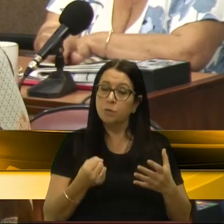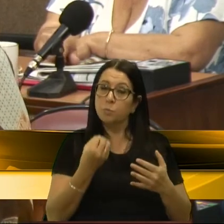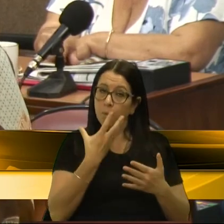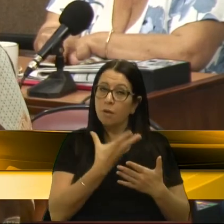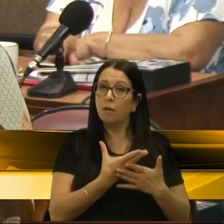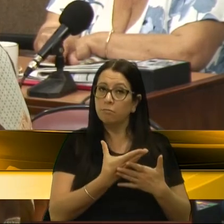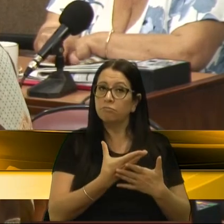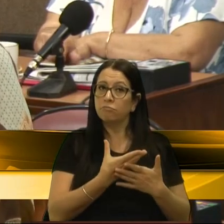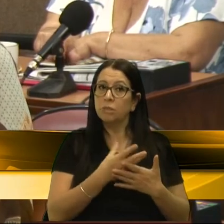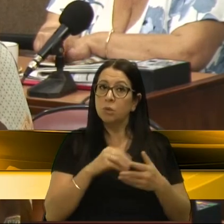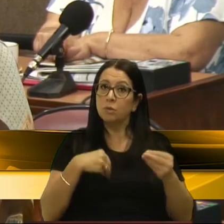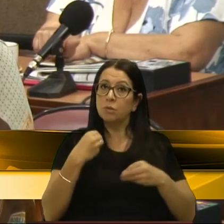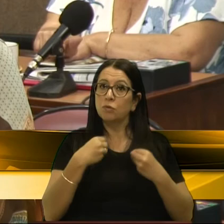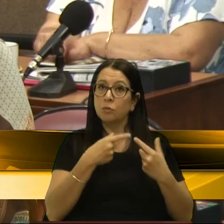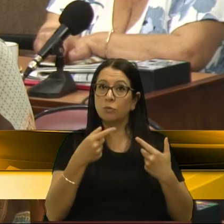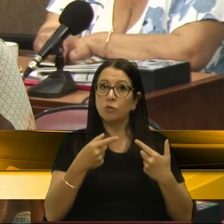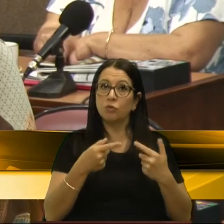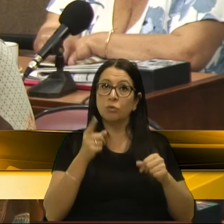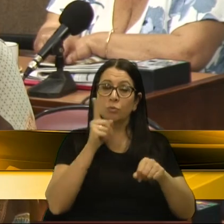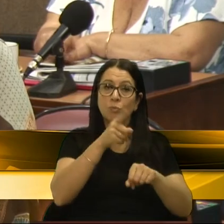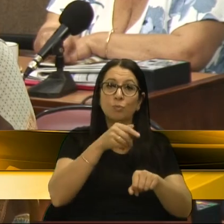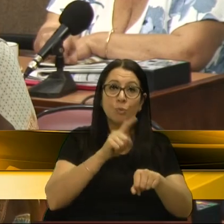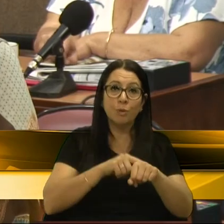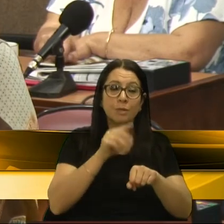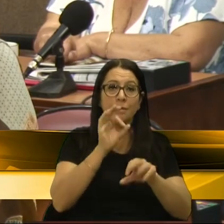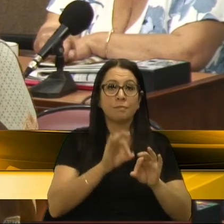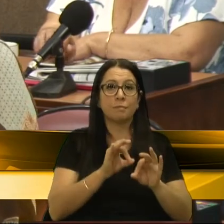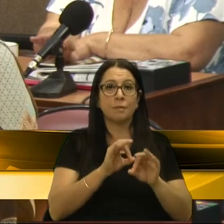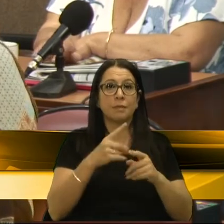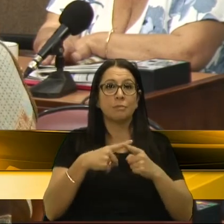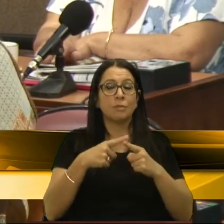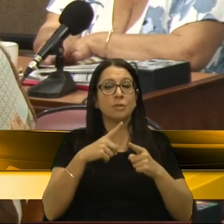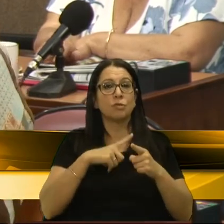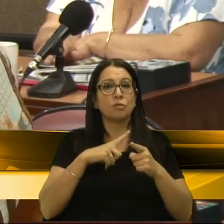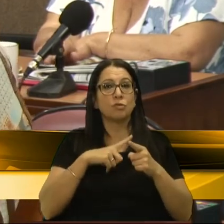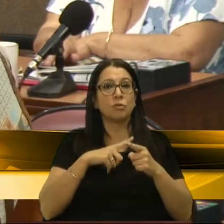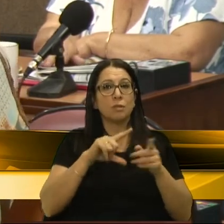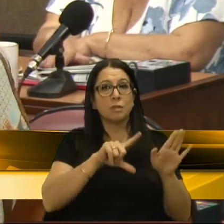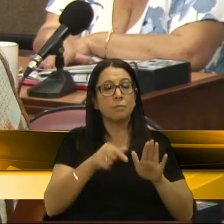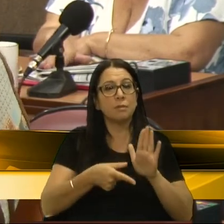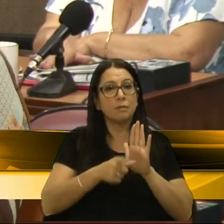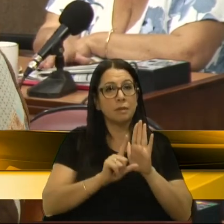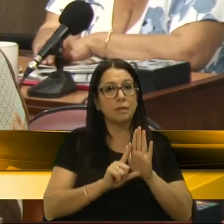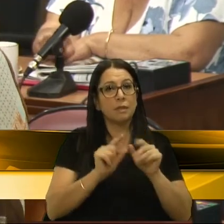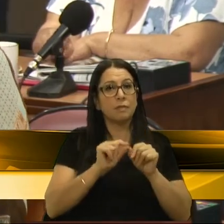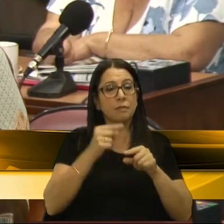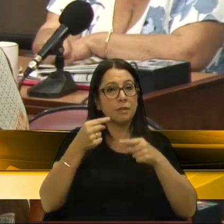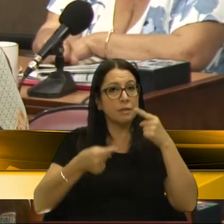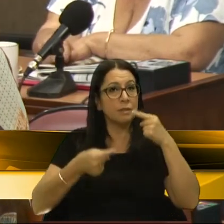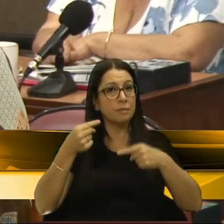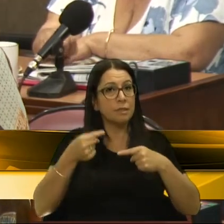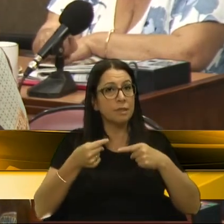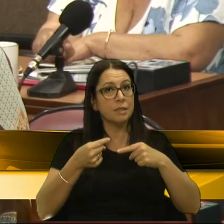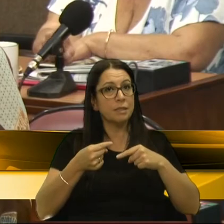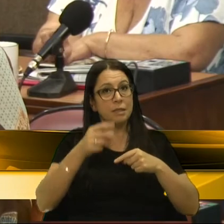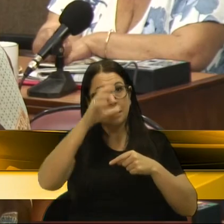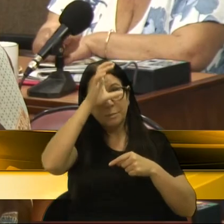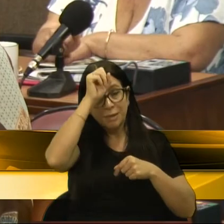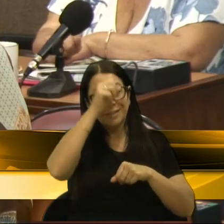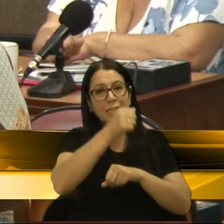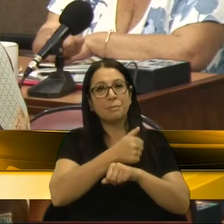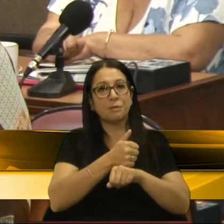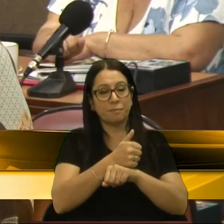E nós sentimos assim que a gente chegou no momento certo, porque eles tinham, na semana anterior, feito esse debate da aprendizagem